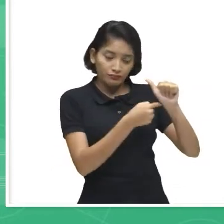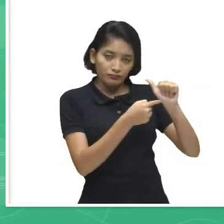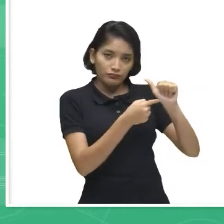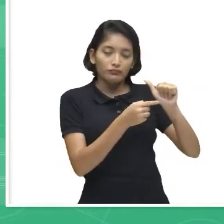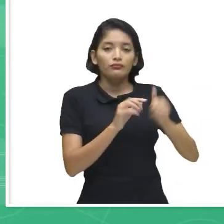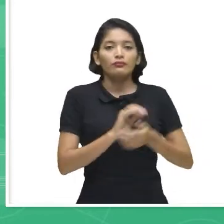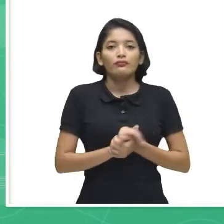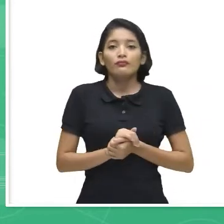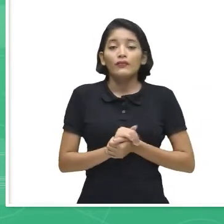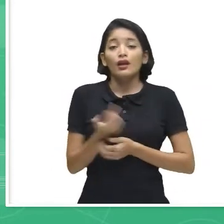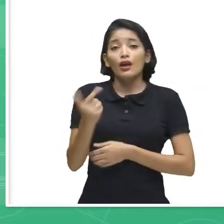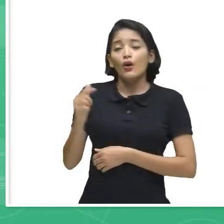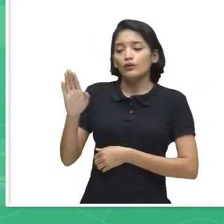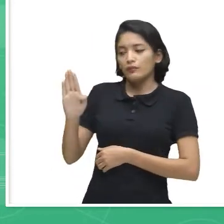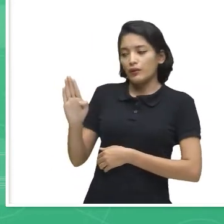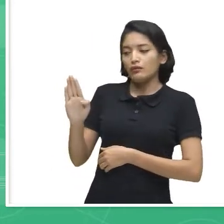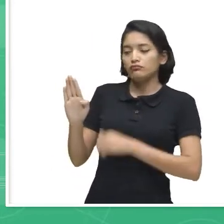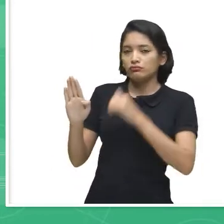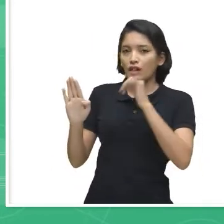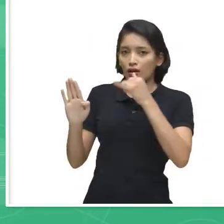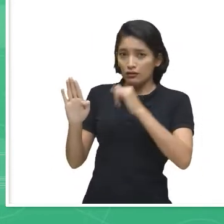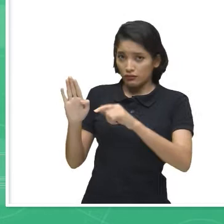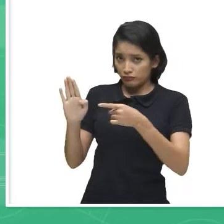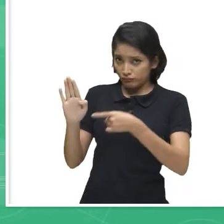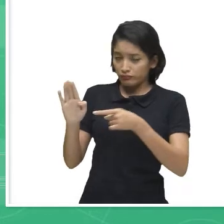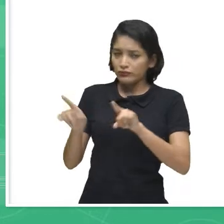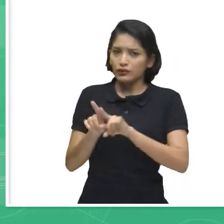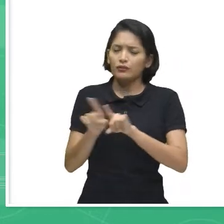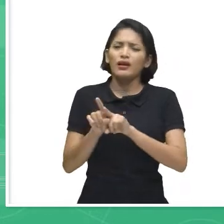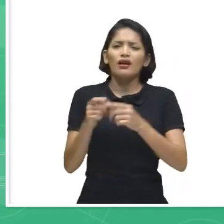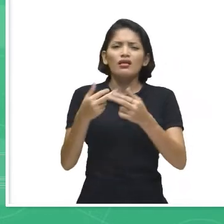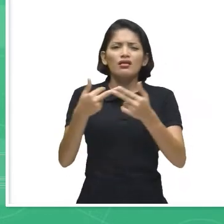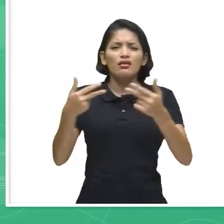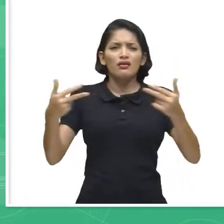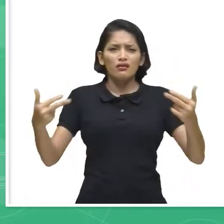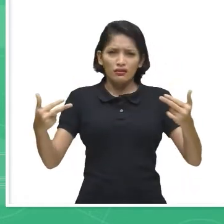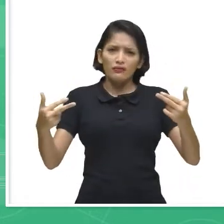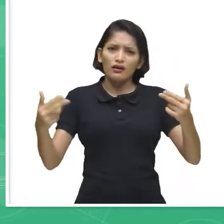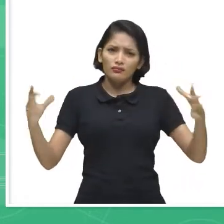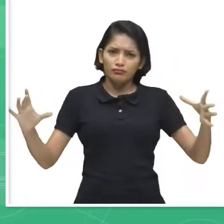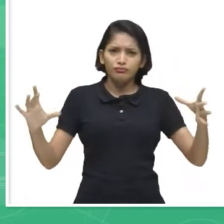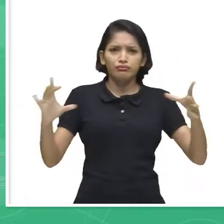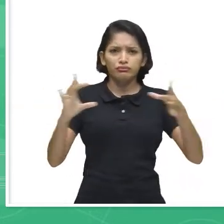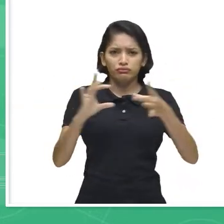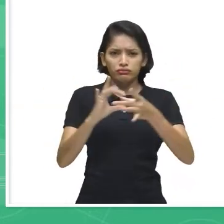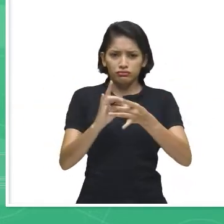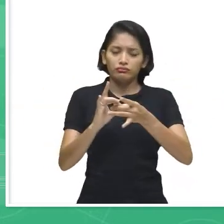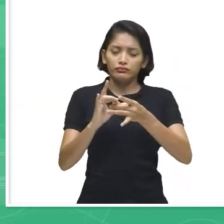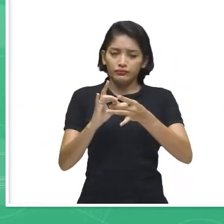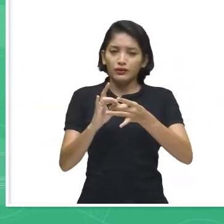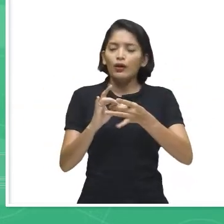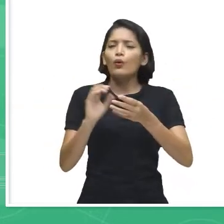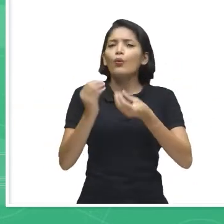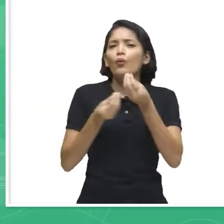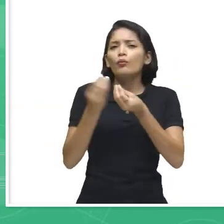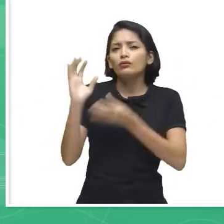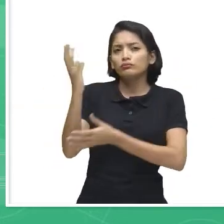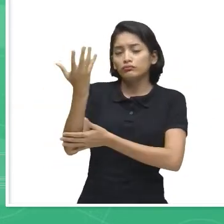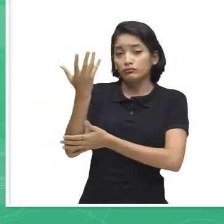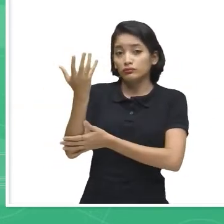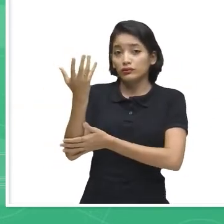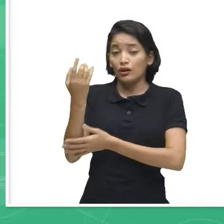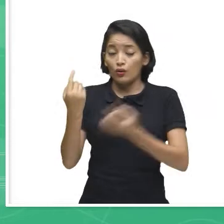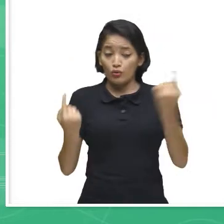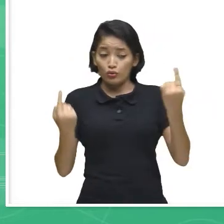uma carga geradora B, tenho várias cargas geradoras até a carga geradora N. O que eu vou fazer? Eu vou calcular